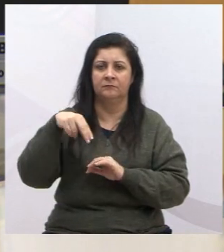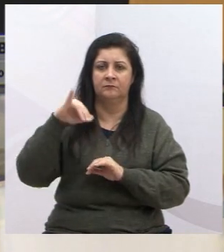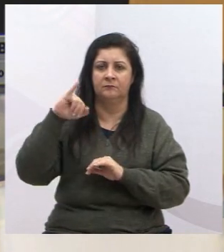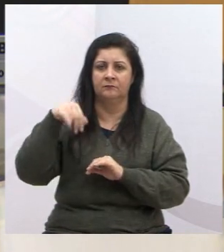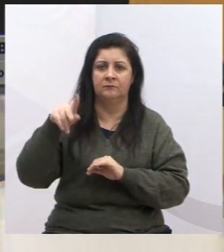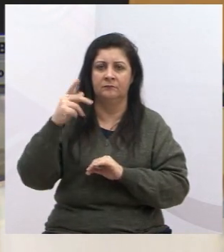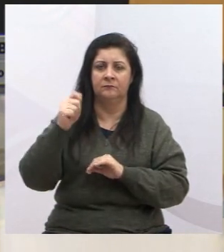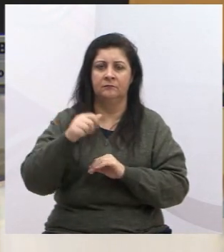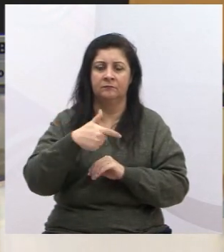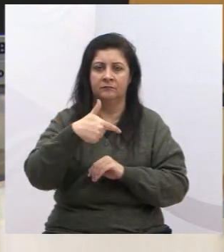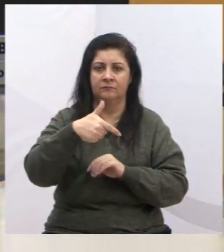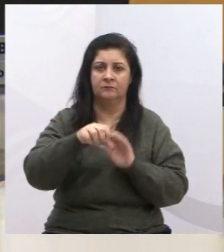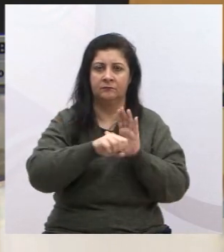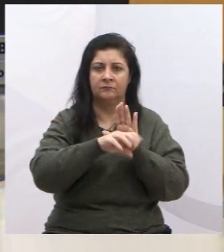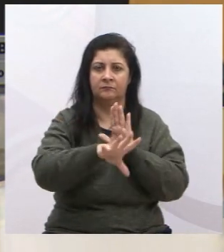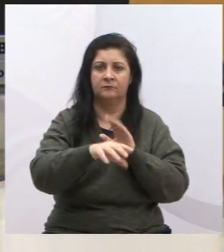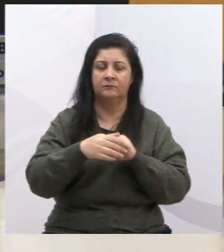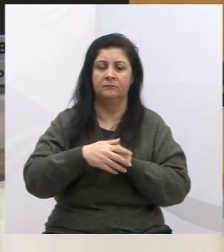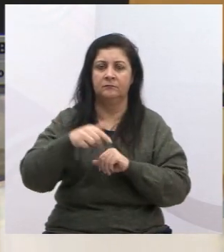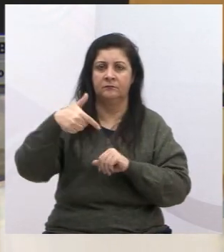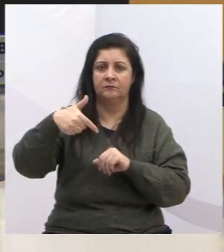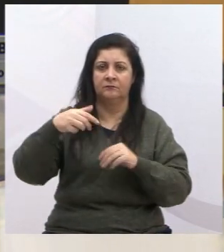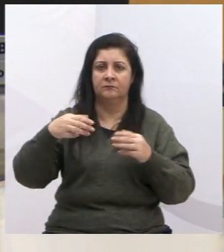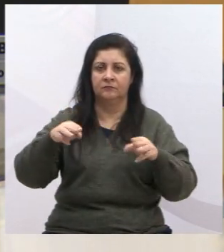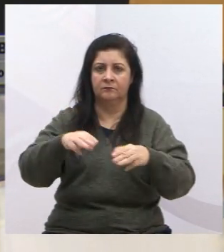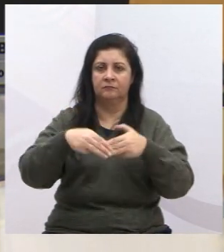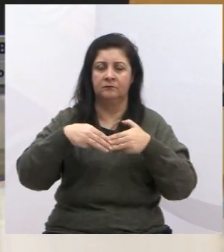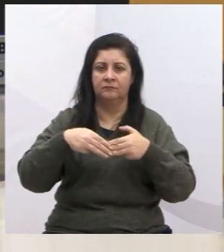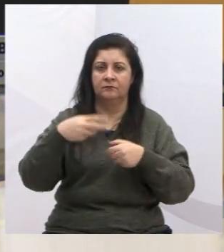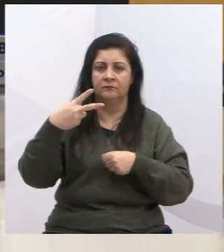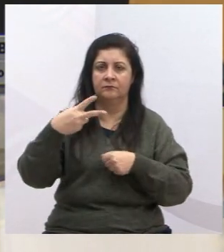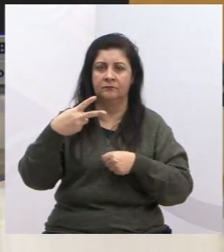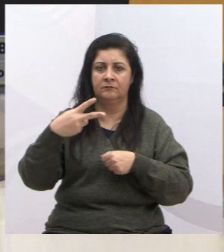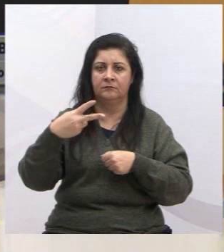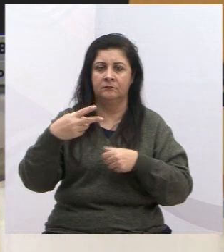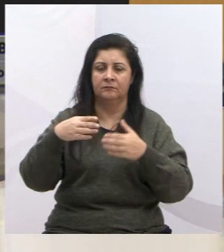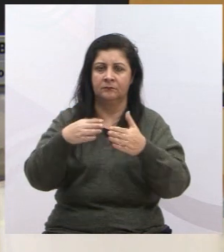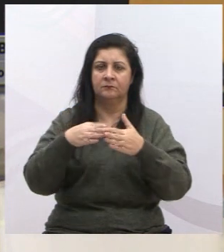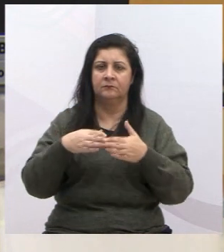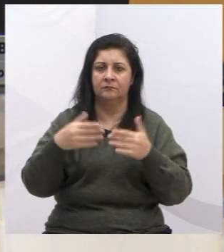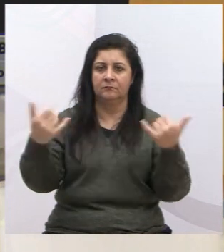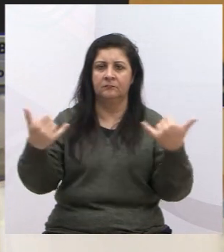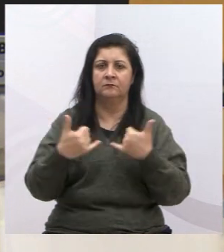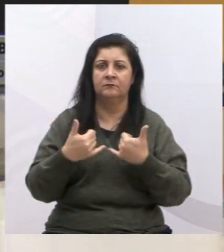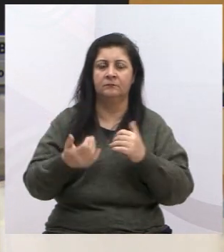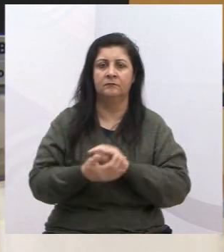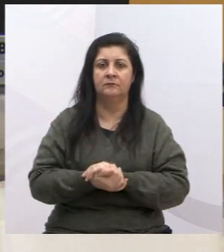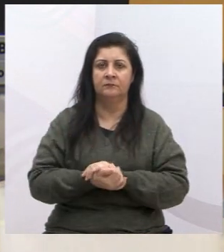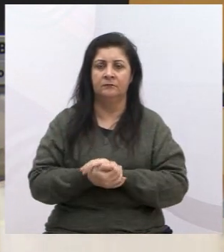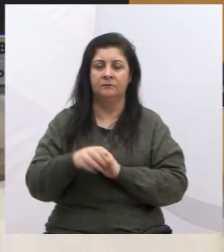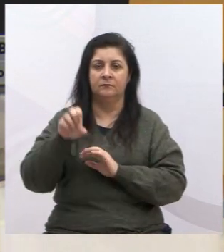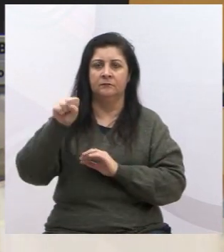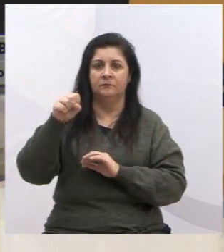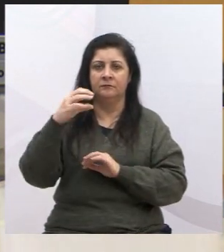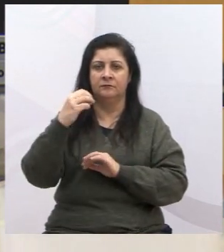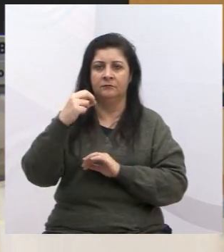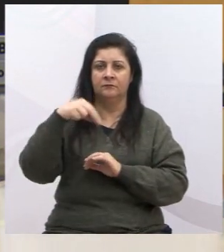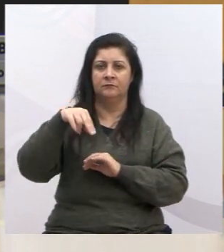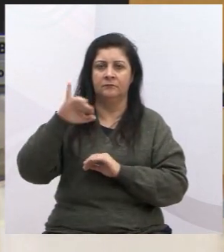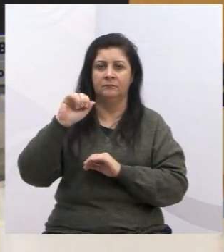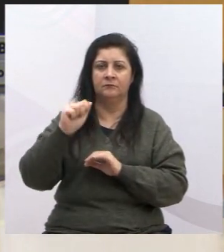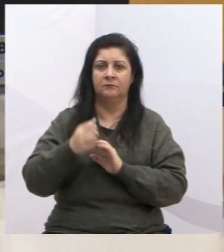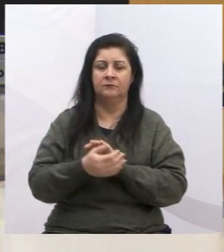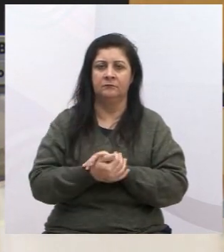7 indicações, 7 moções, 2 pedidos de informações. Sônia Patas da